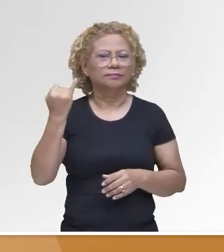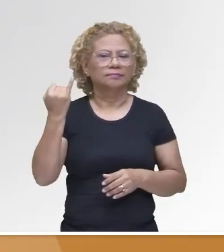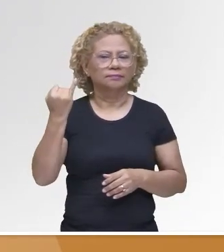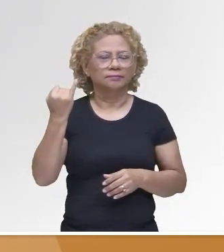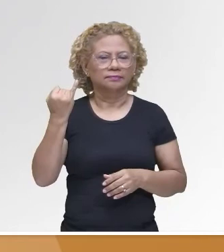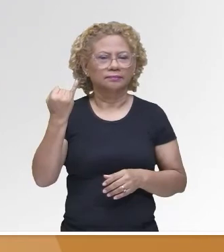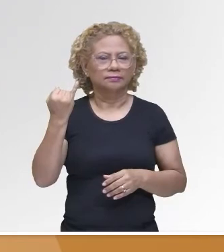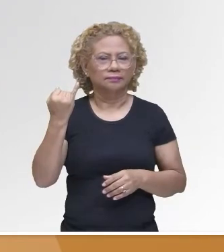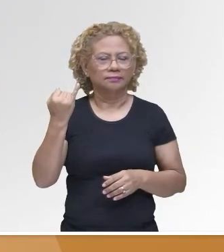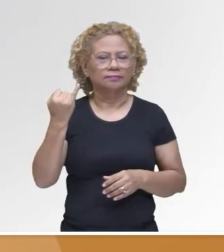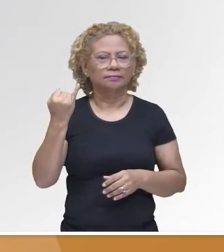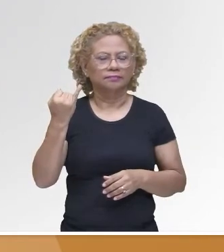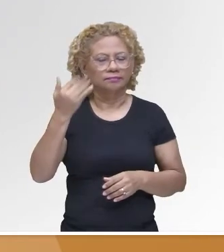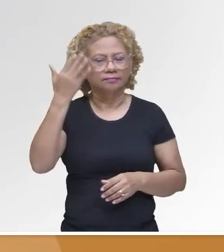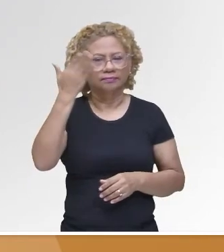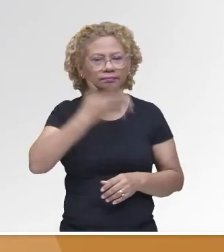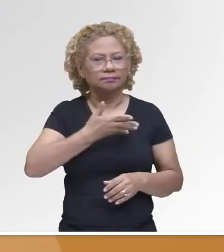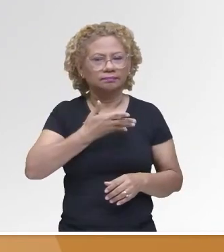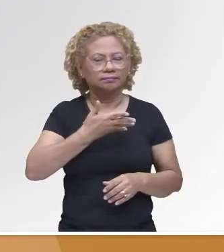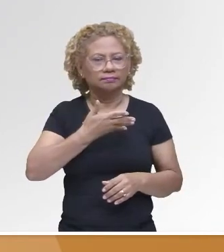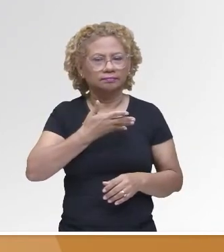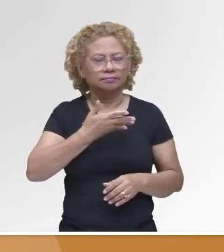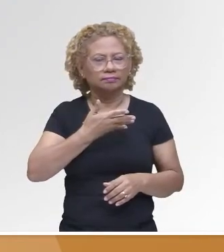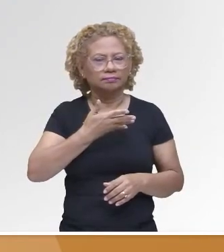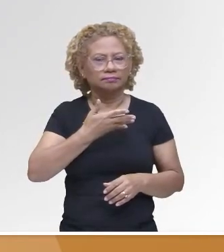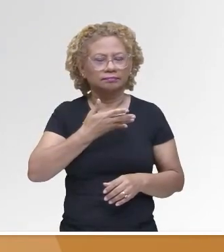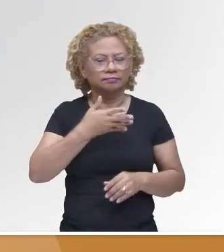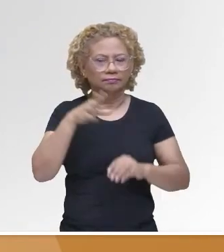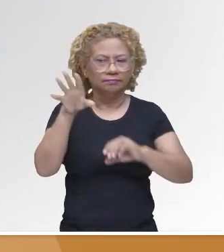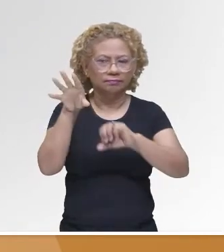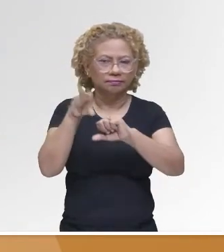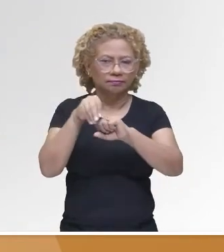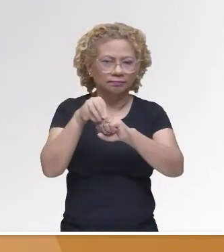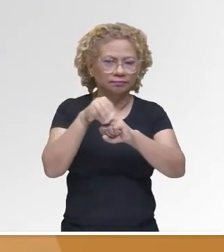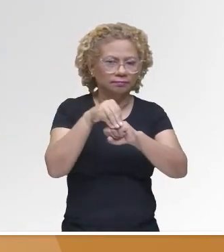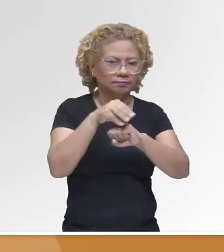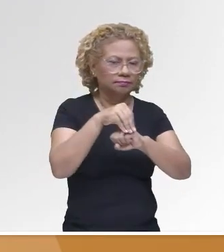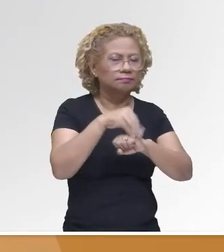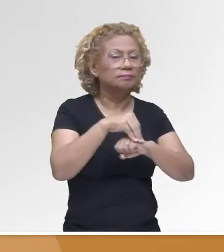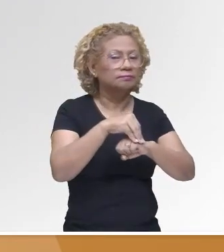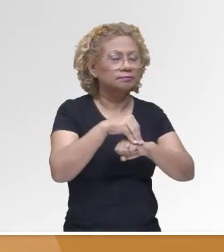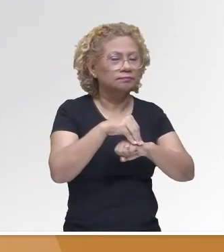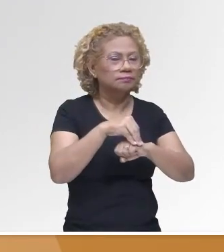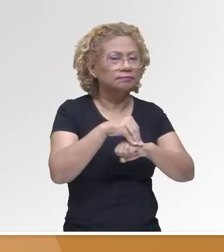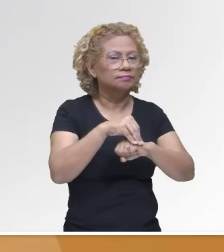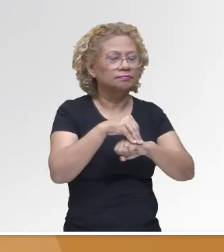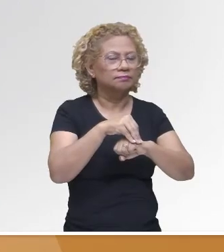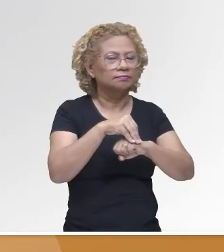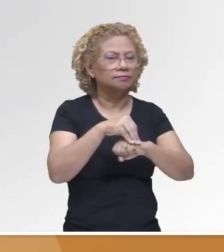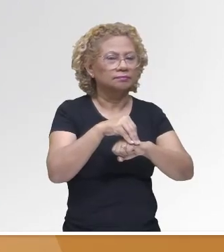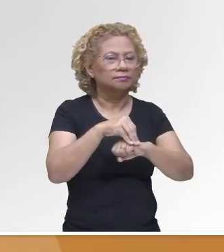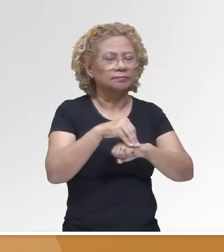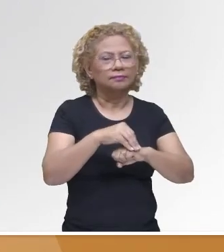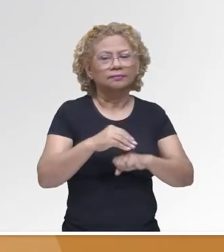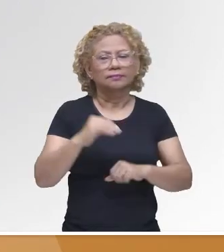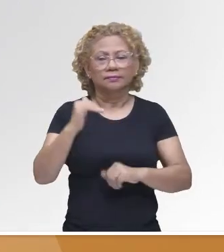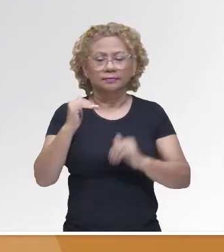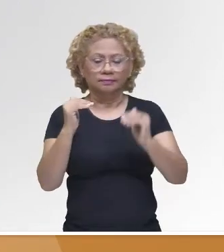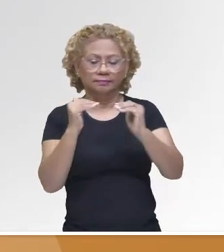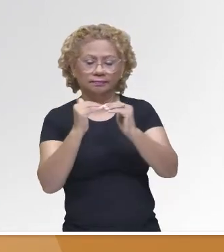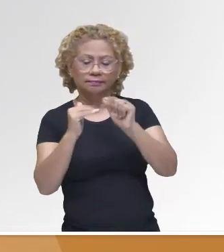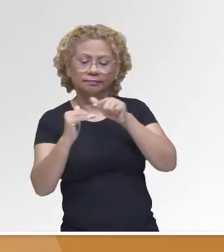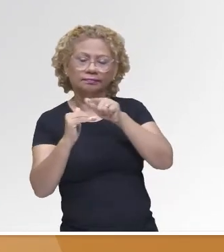de fazer levantamentos e critérios de análises. Coisas que no senso comum não há essa